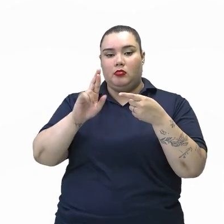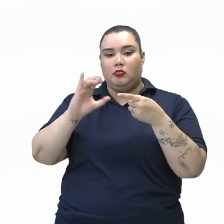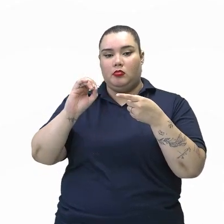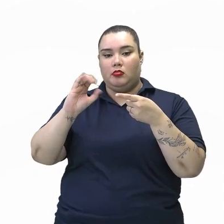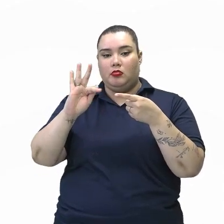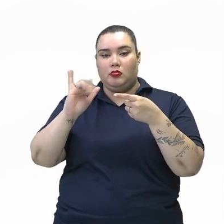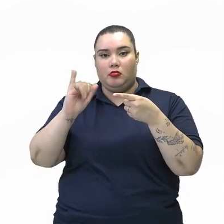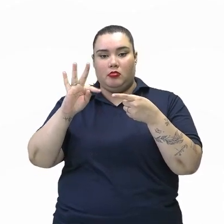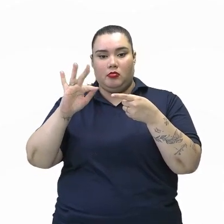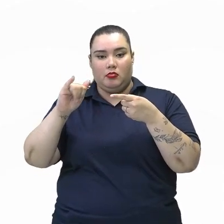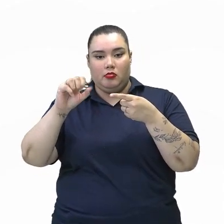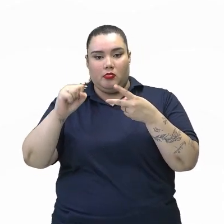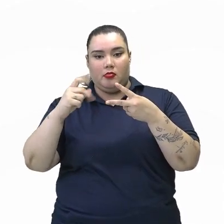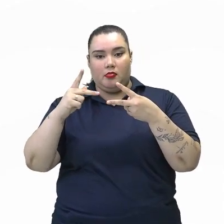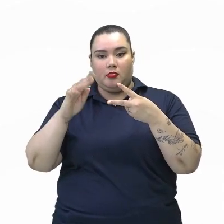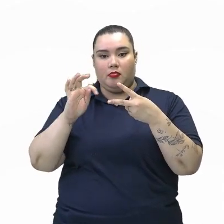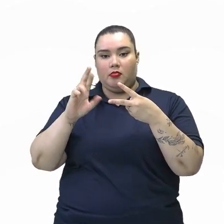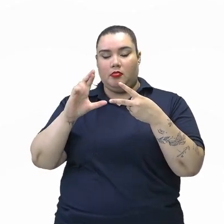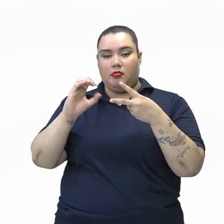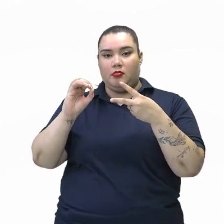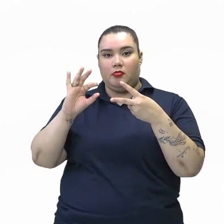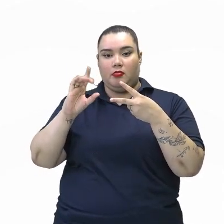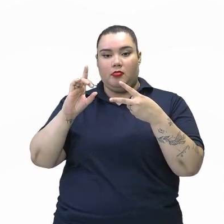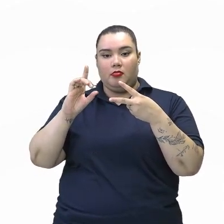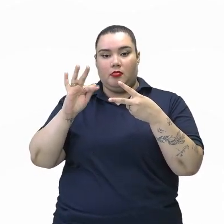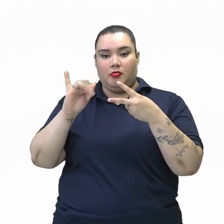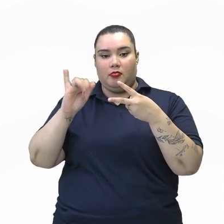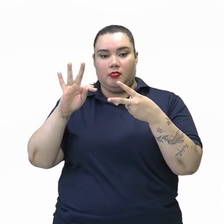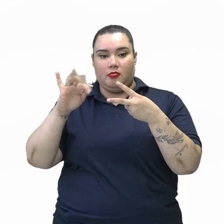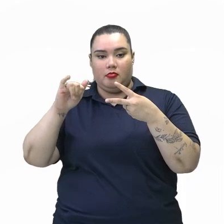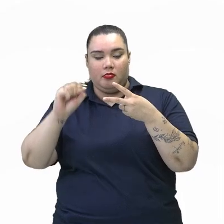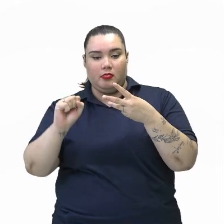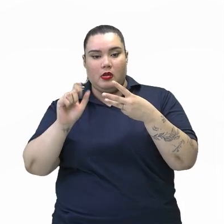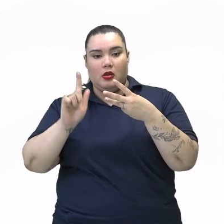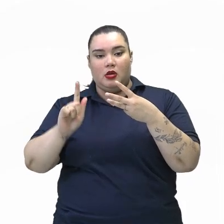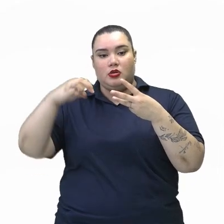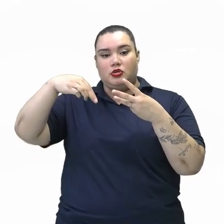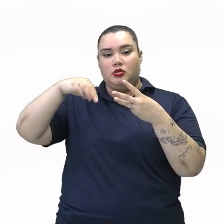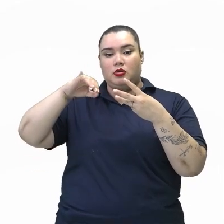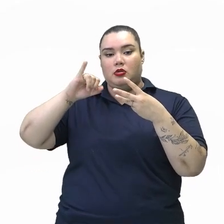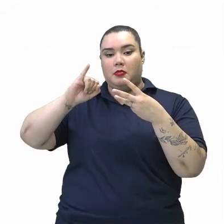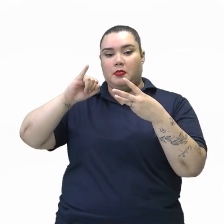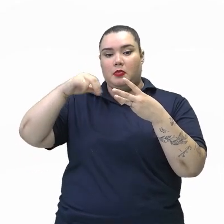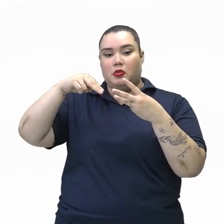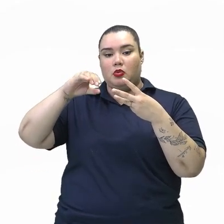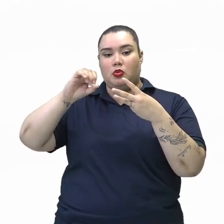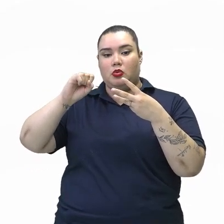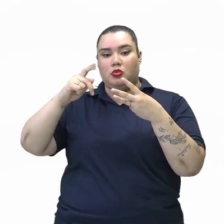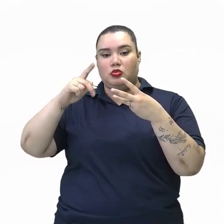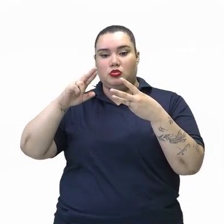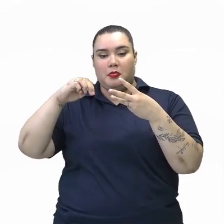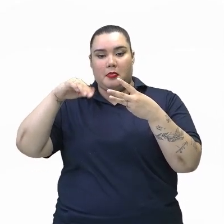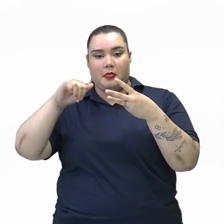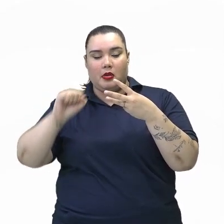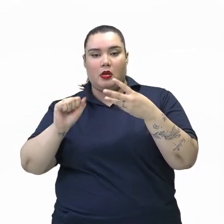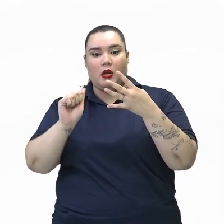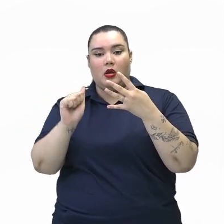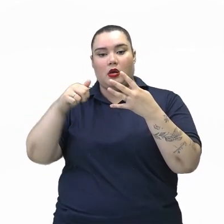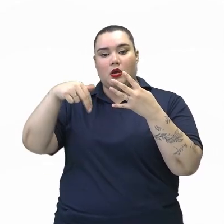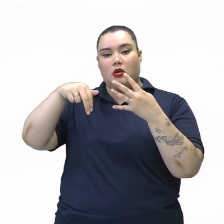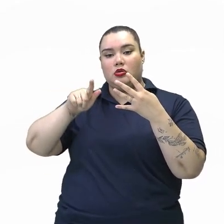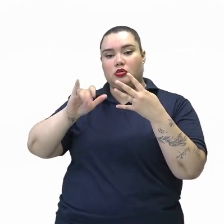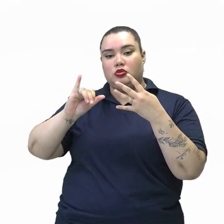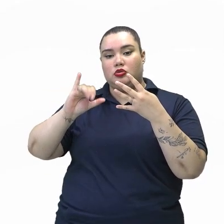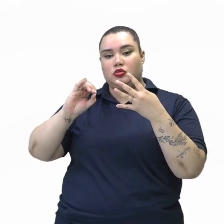das briófitas, das pteridófitas, das gimnospermas e angiospermas.